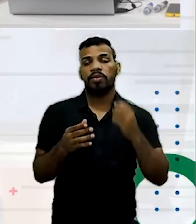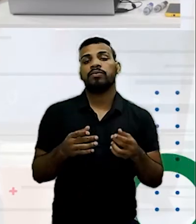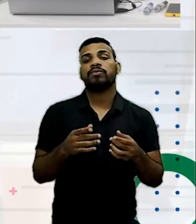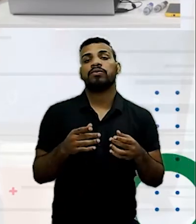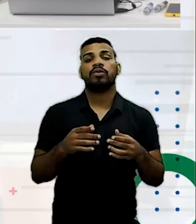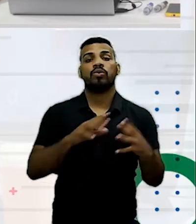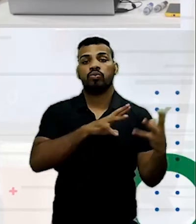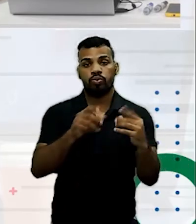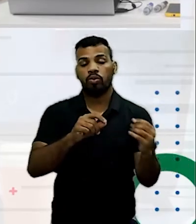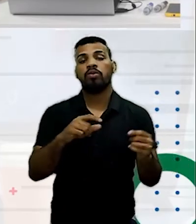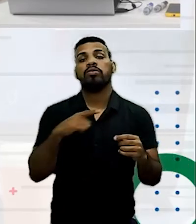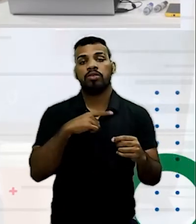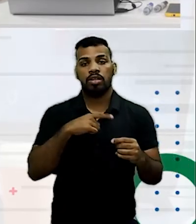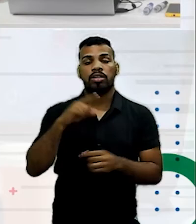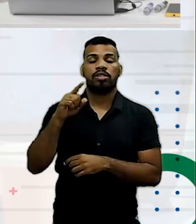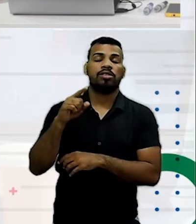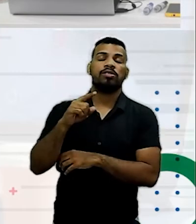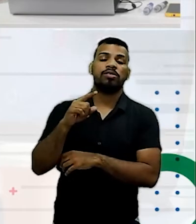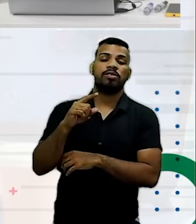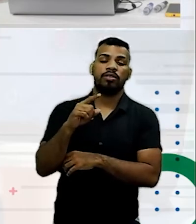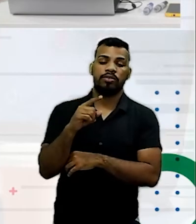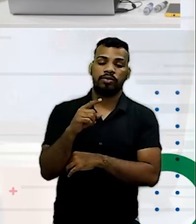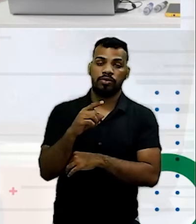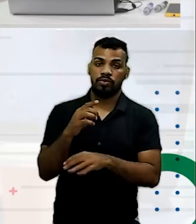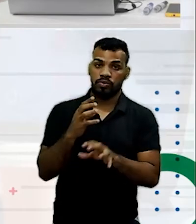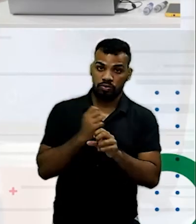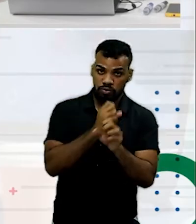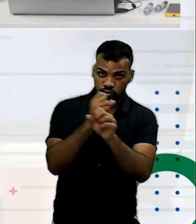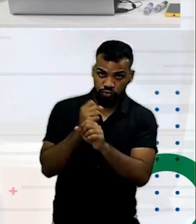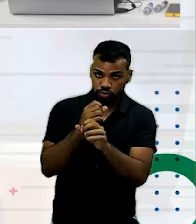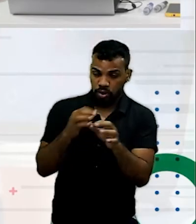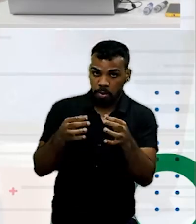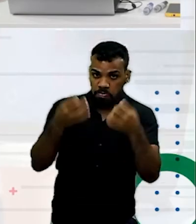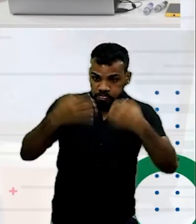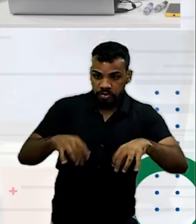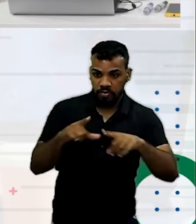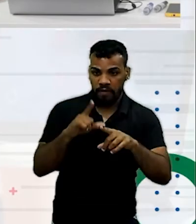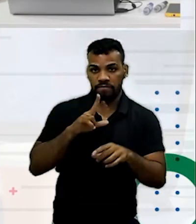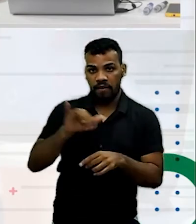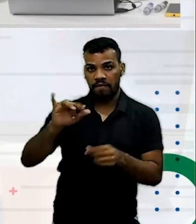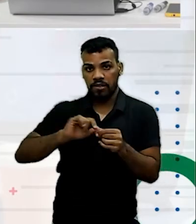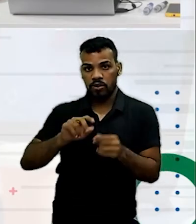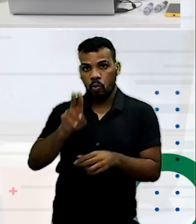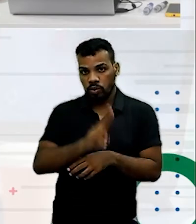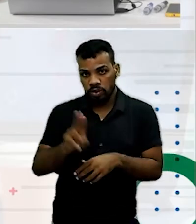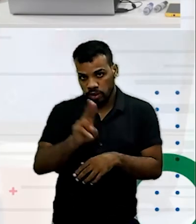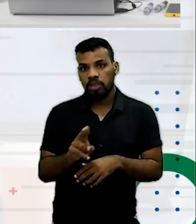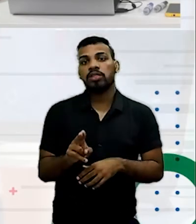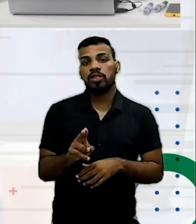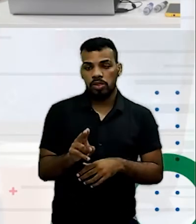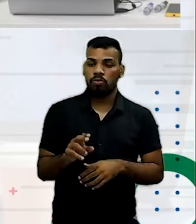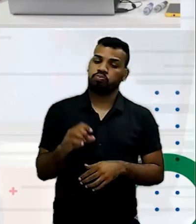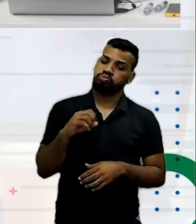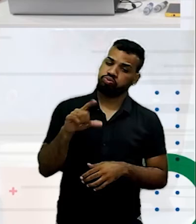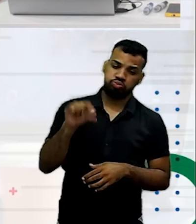com o meu tidy up, mas vão ter casos específicos em que você vai utilizar ou só esse, tá